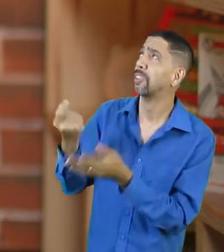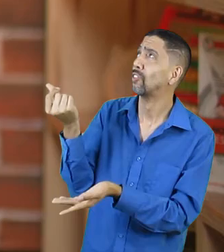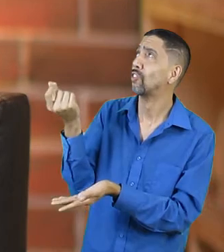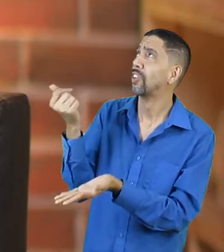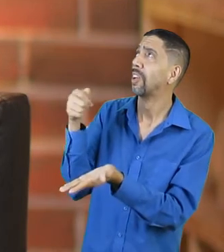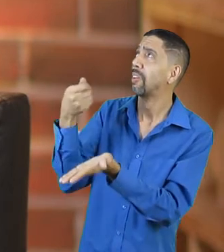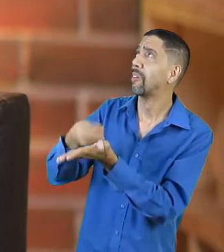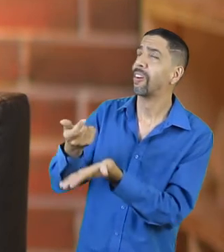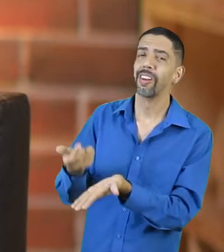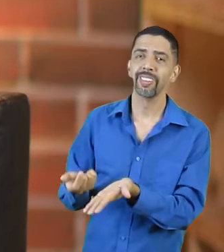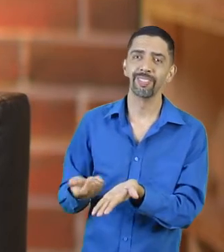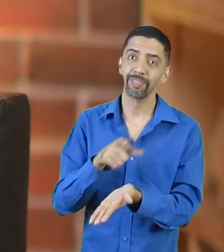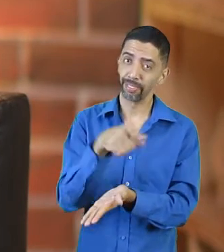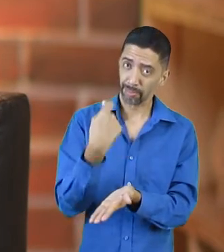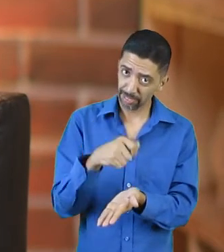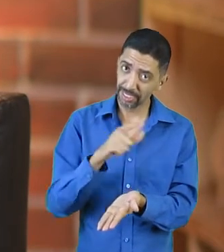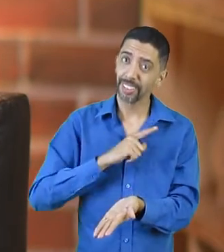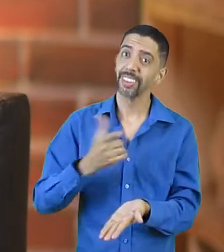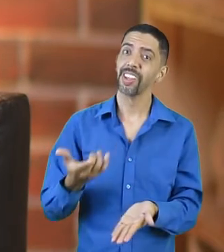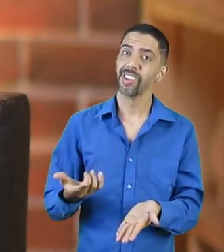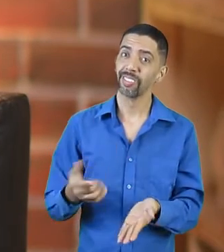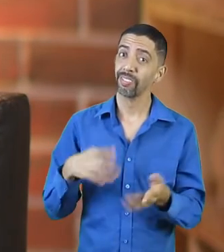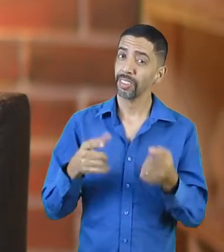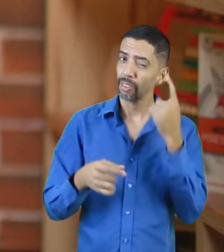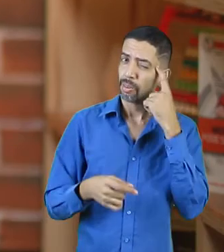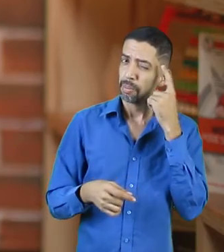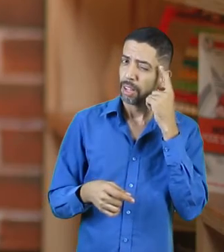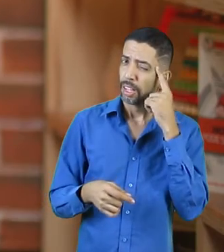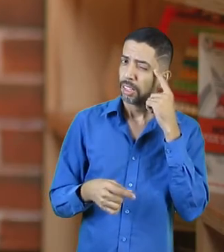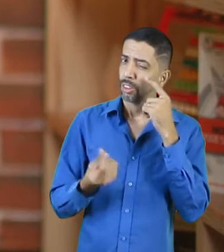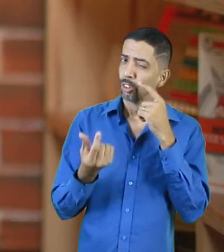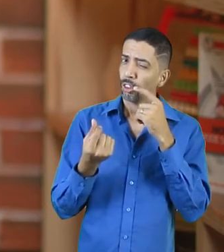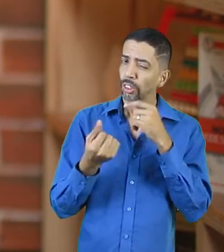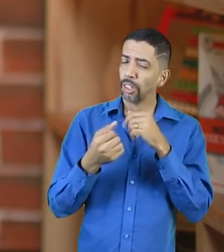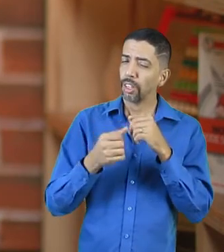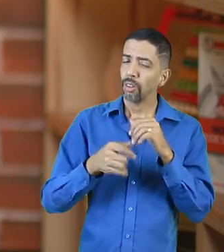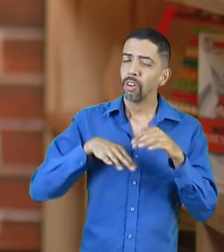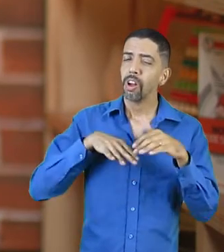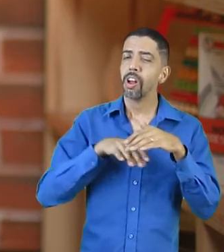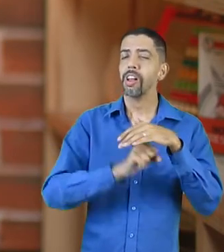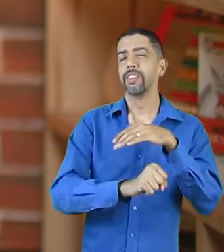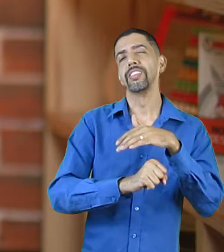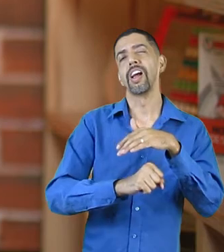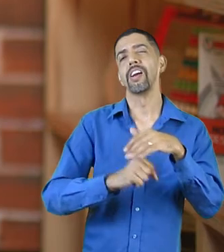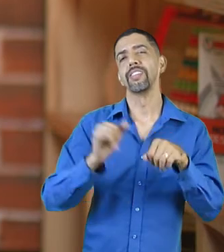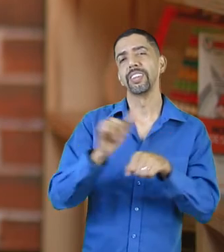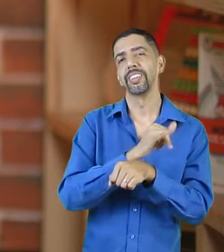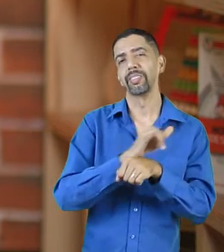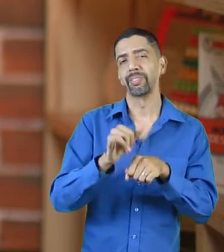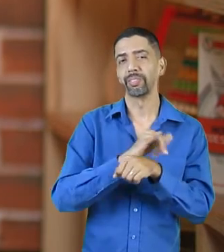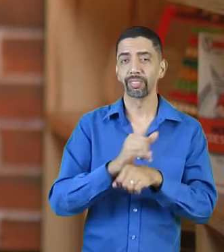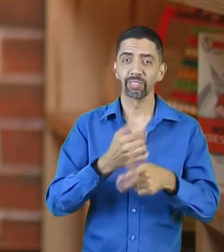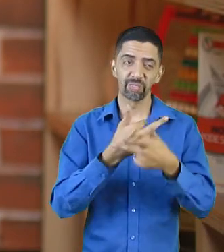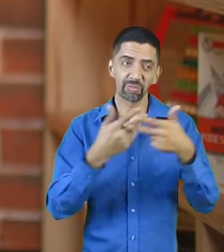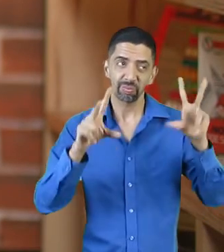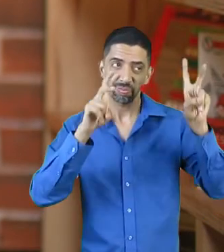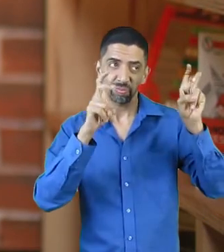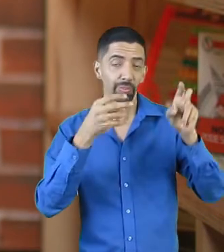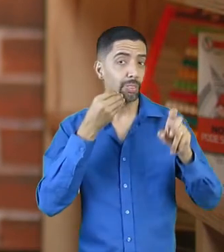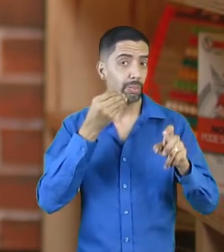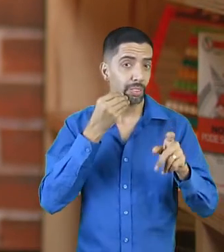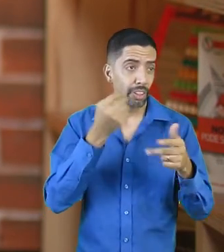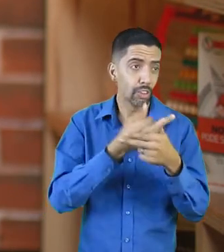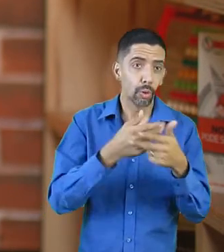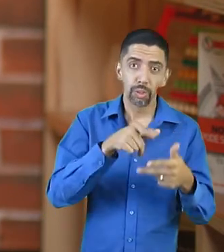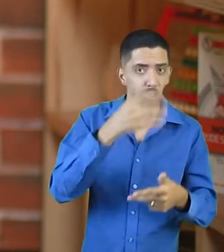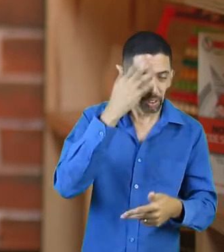naquele lugar. Tem que ter recursos financeiros para isso também. Então, vamos pensar numa reserva estratégica para eventualidades,